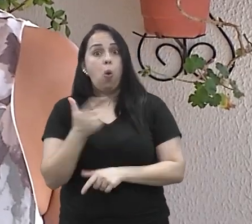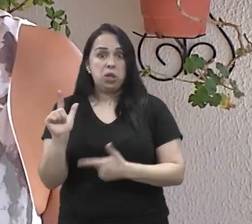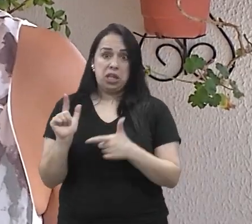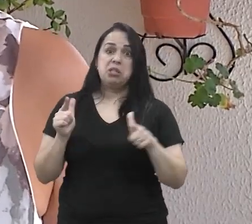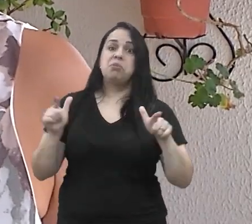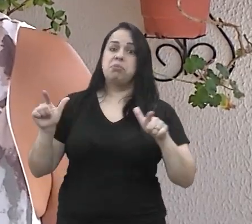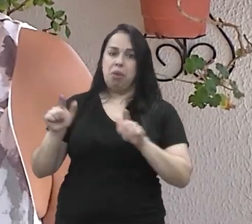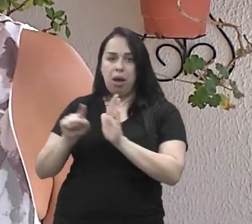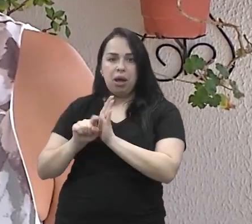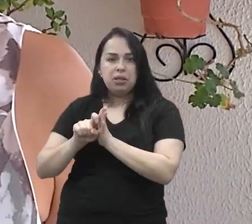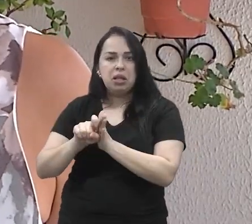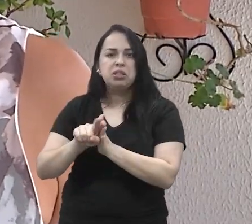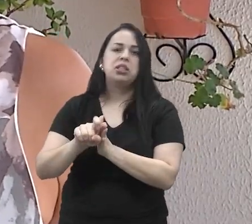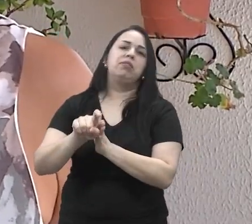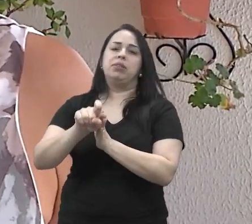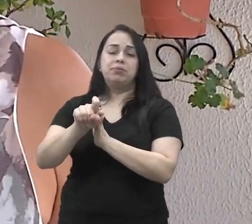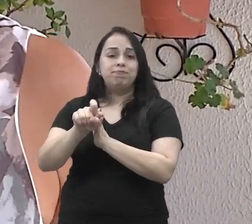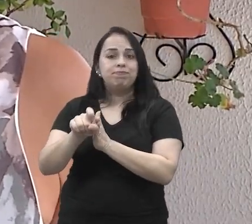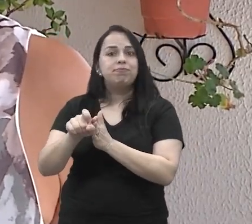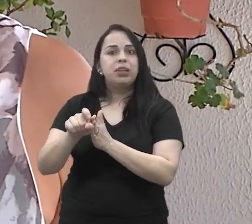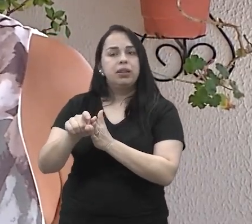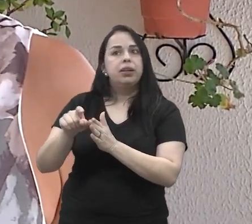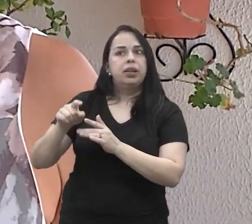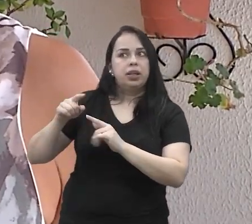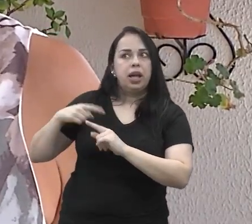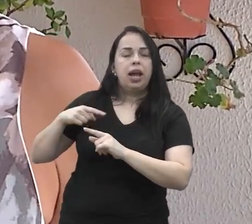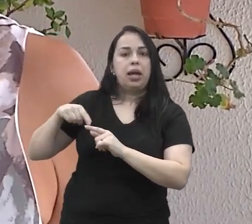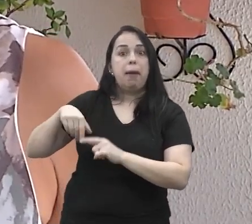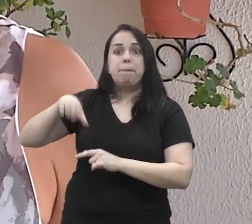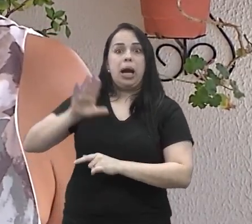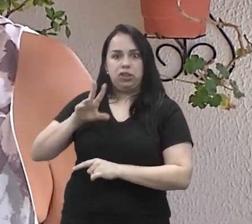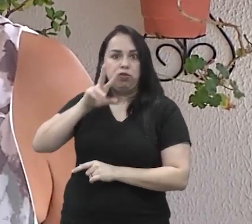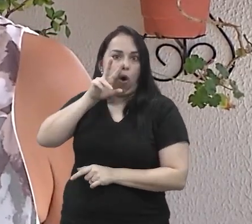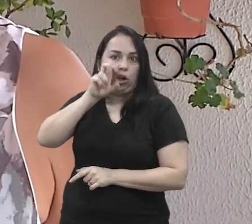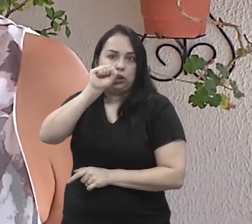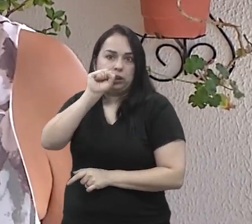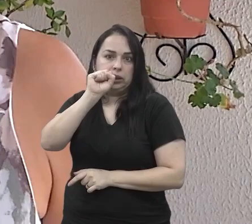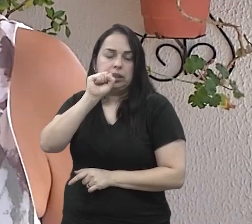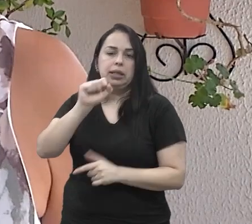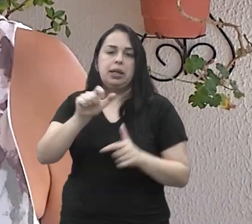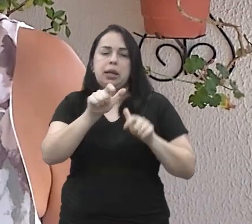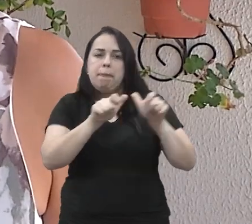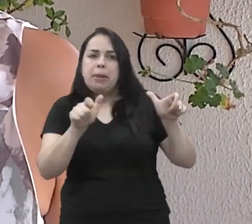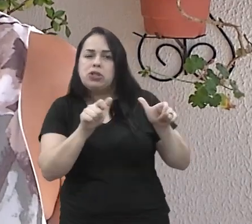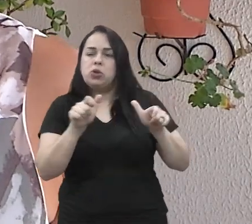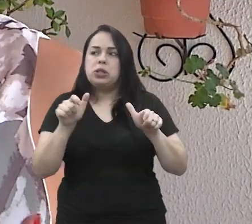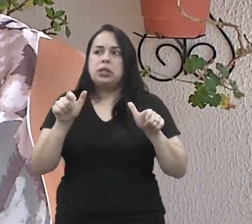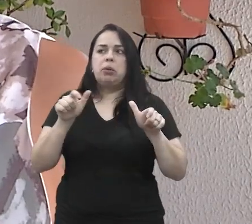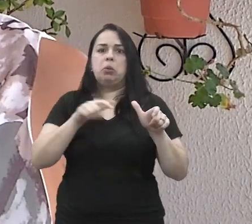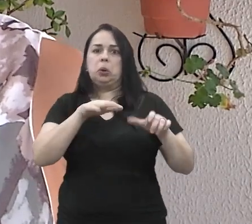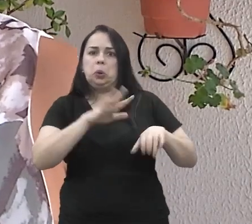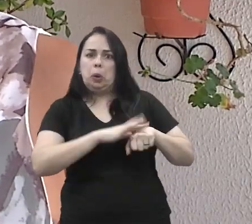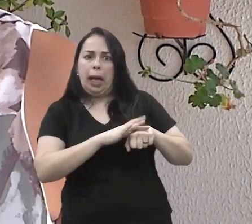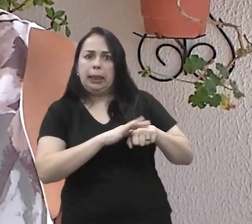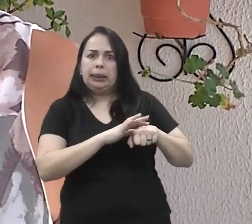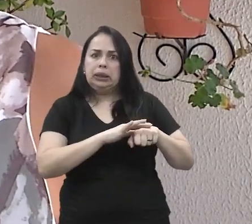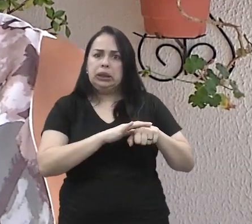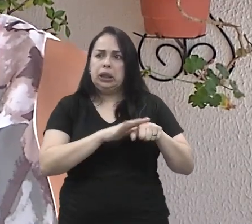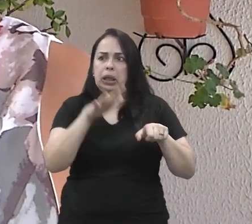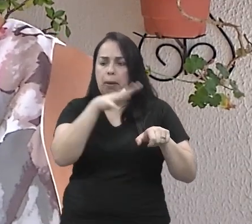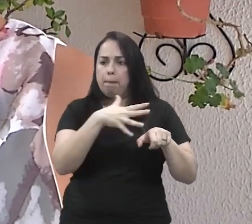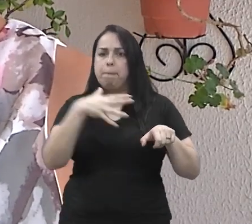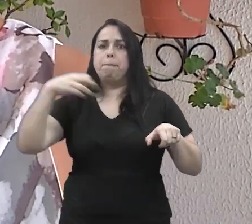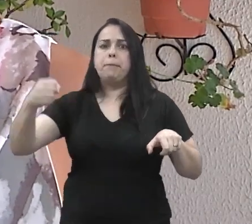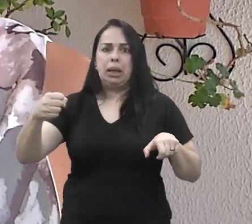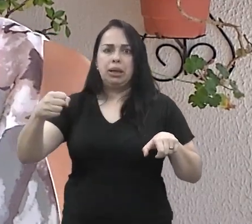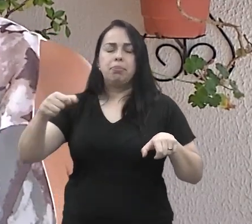e outras bactérias, como bactérias gram-negativas, que são bactérias mais resistentes, pessoas que estão doentes,